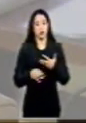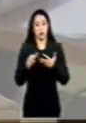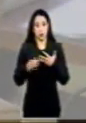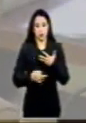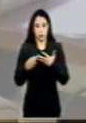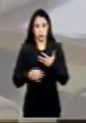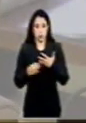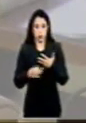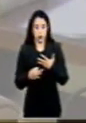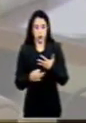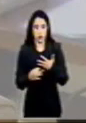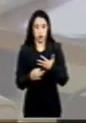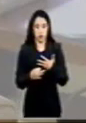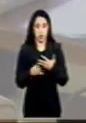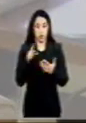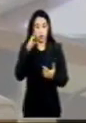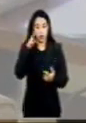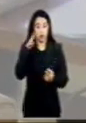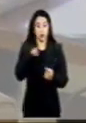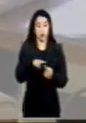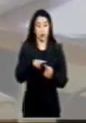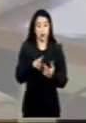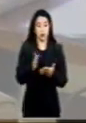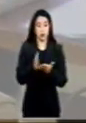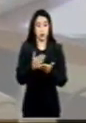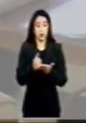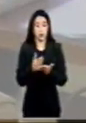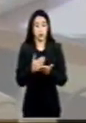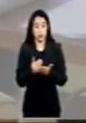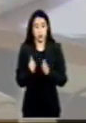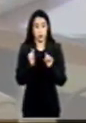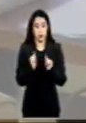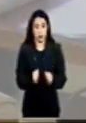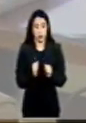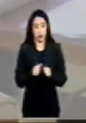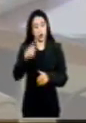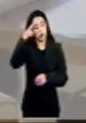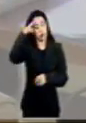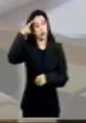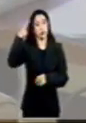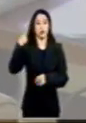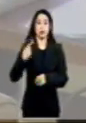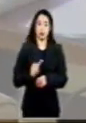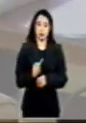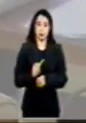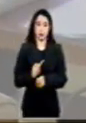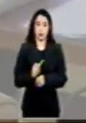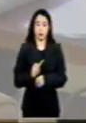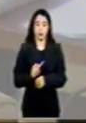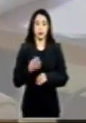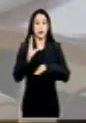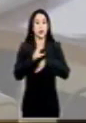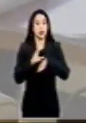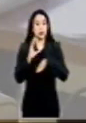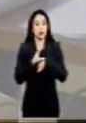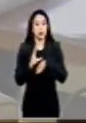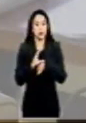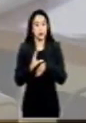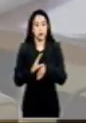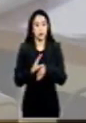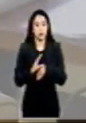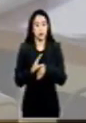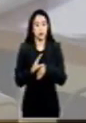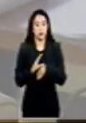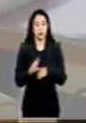óptica da separação dos poderes, deve decorrer do próprio ordenamento constitucional. É a Constituição